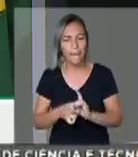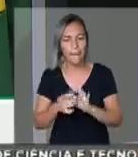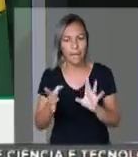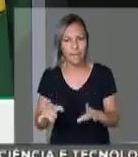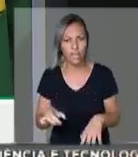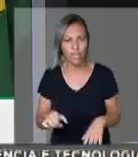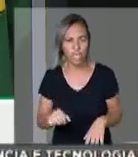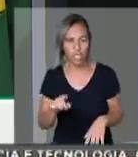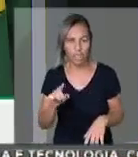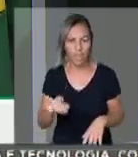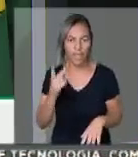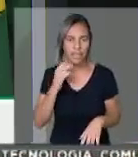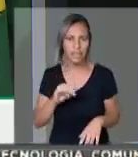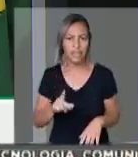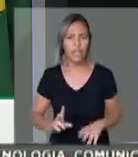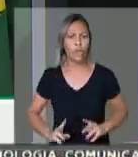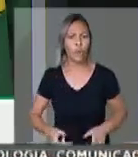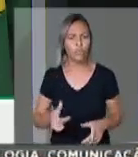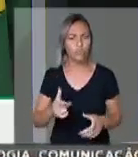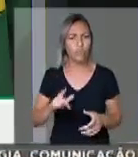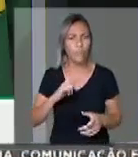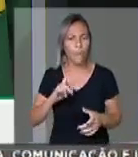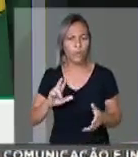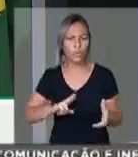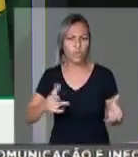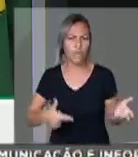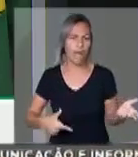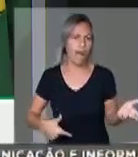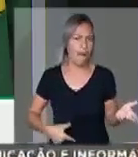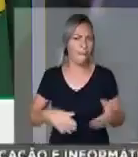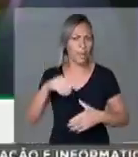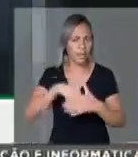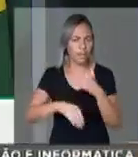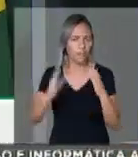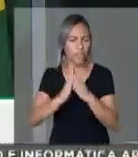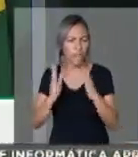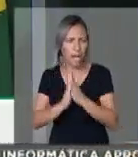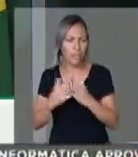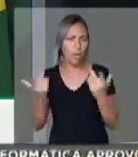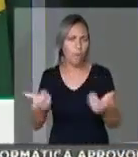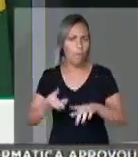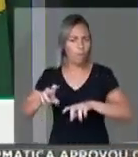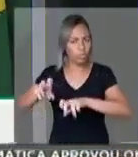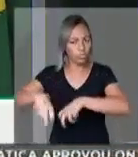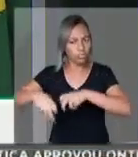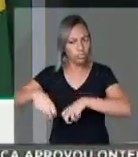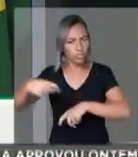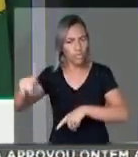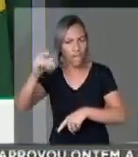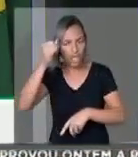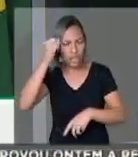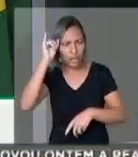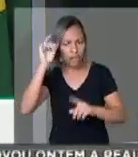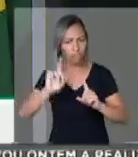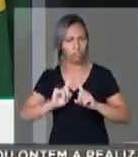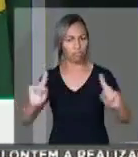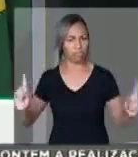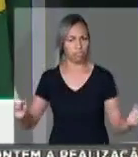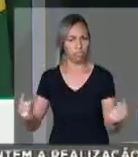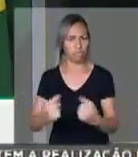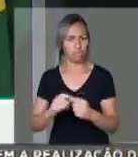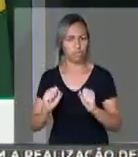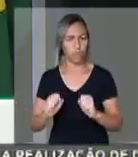aos produtores que mantenham arma de fogo em suas residências ou domicílio, definindo que residência ou